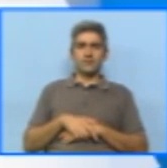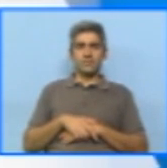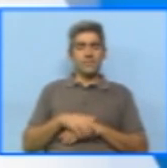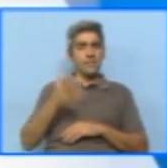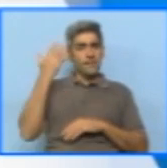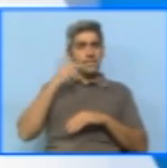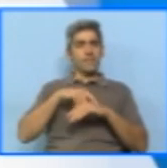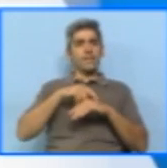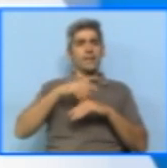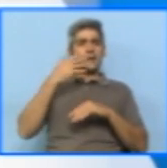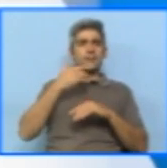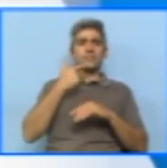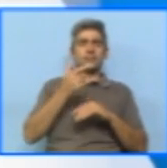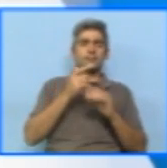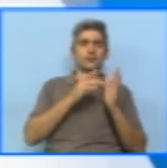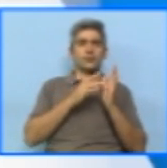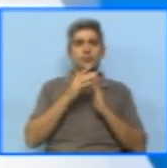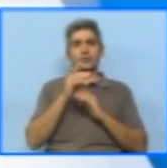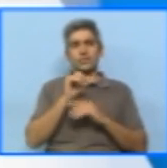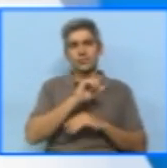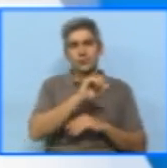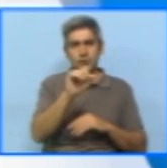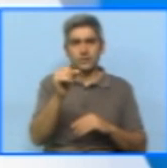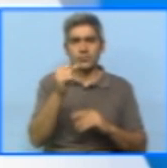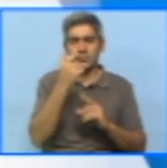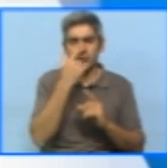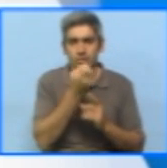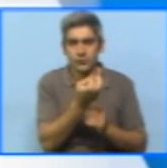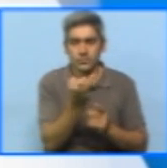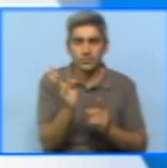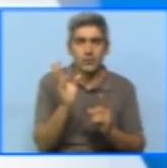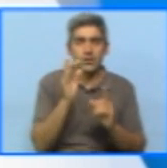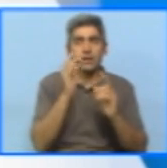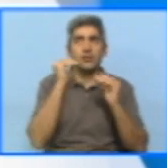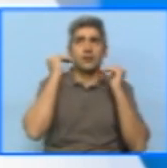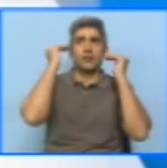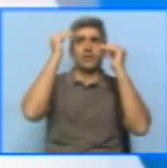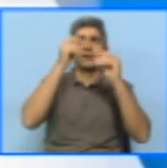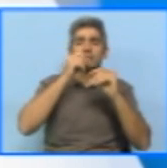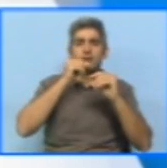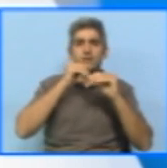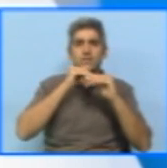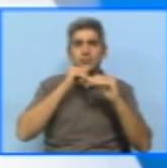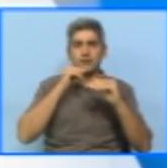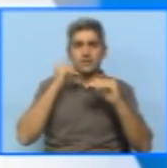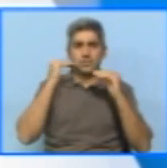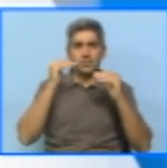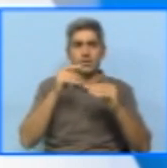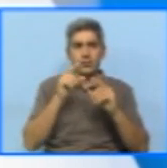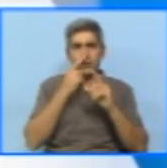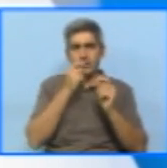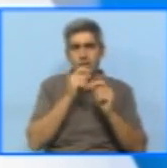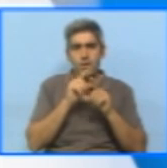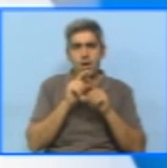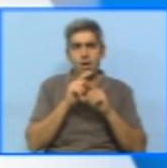Naquele tempo disse Jesus aos seus discípulos: o reino dos céus é semelhante a um tesouro escondido